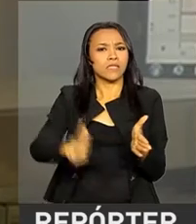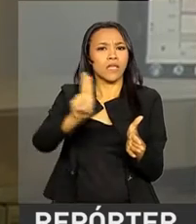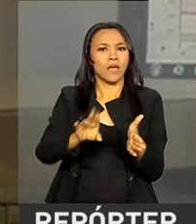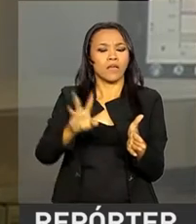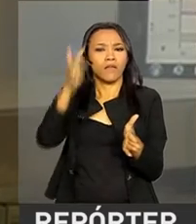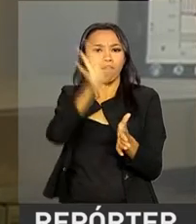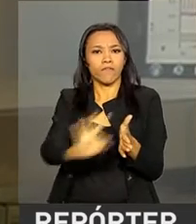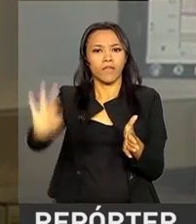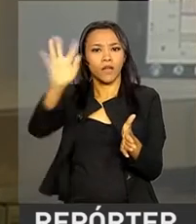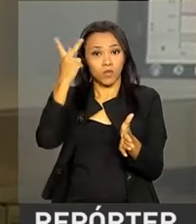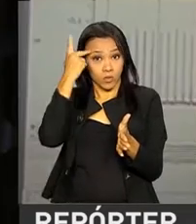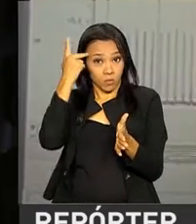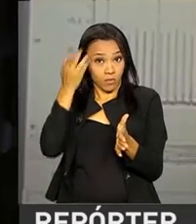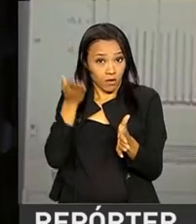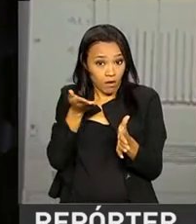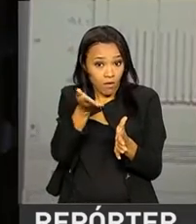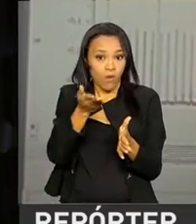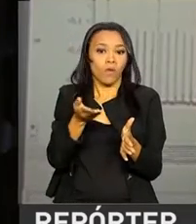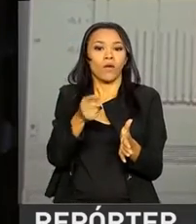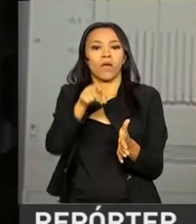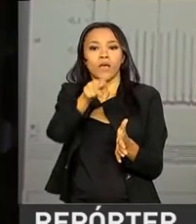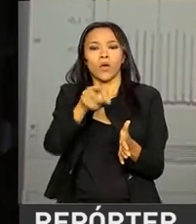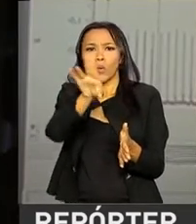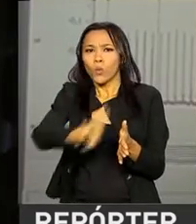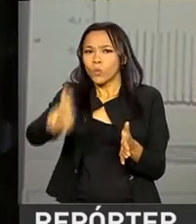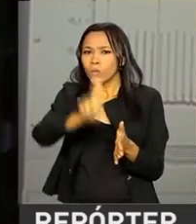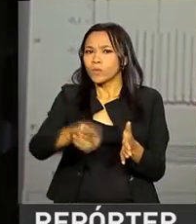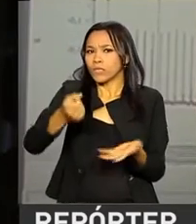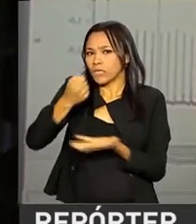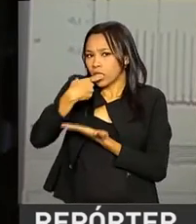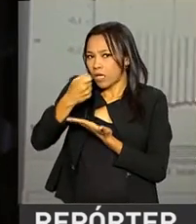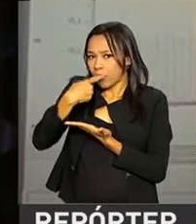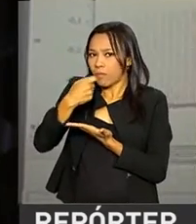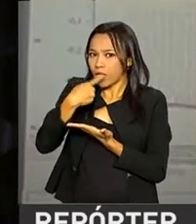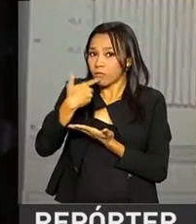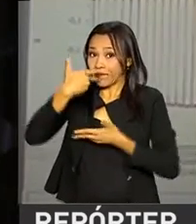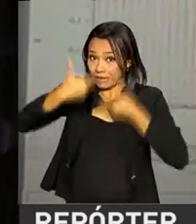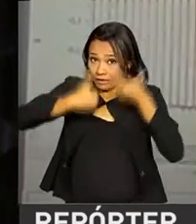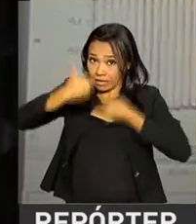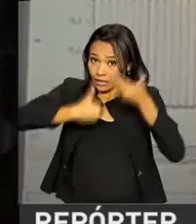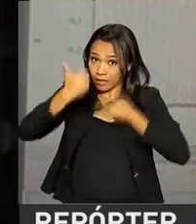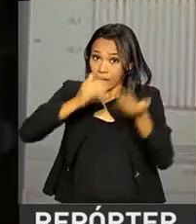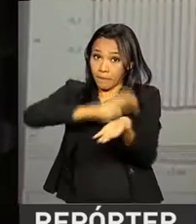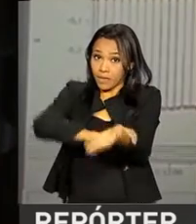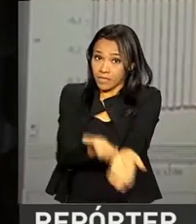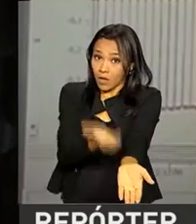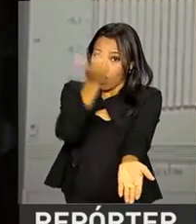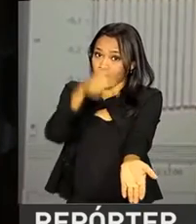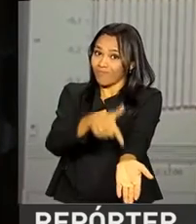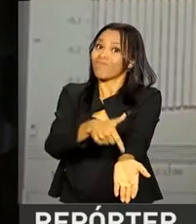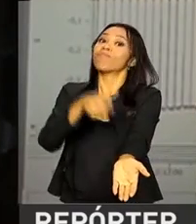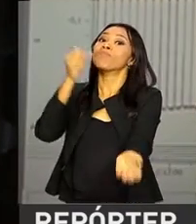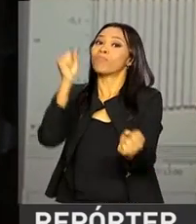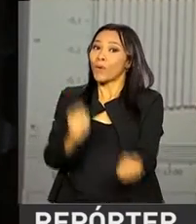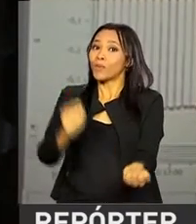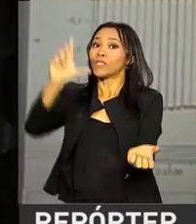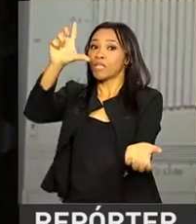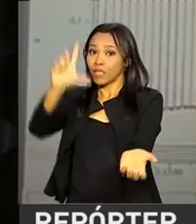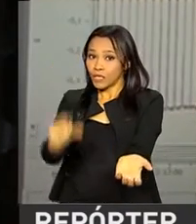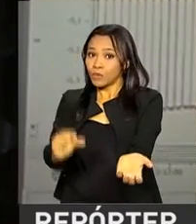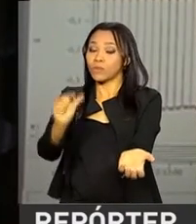de são paulo unifesp sugere que o uso de medicamentos para tratar pressão alta pode reduzir a incidência